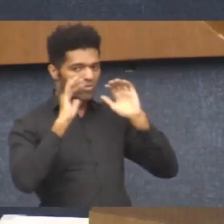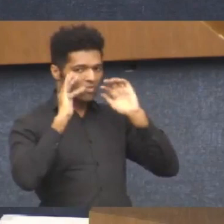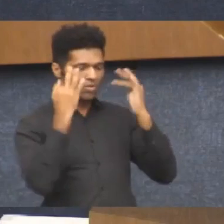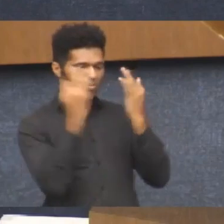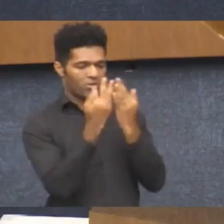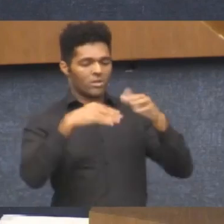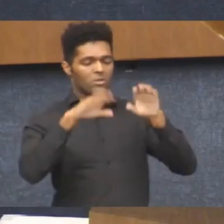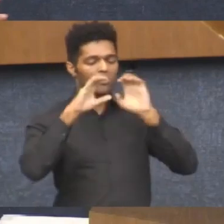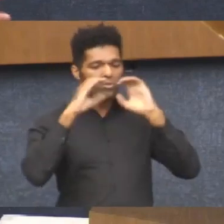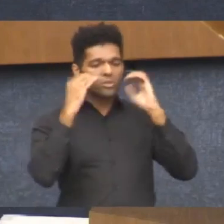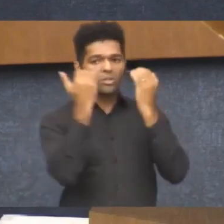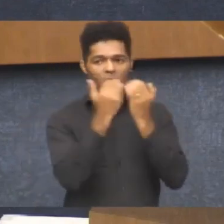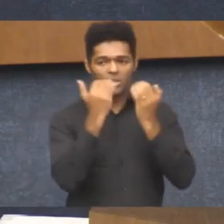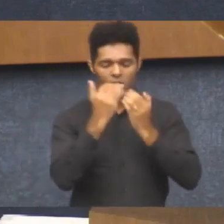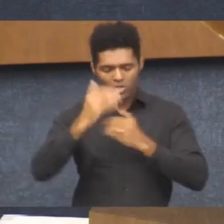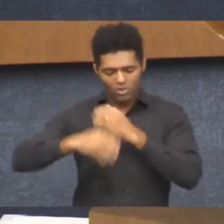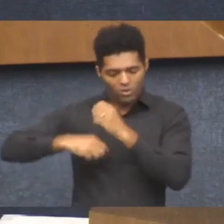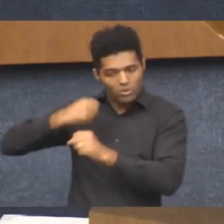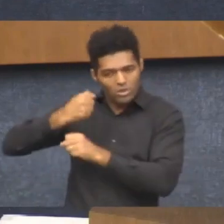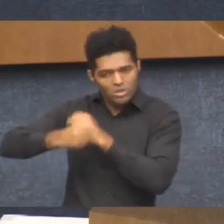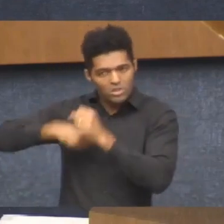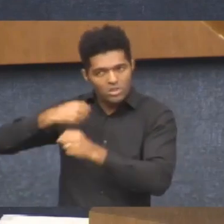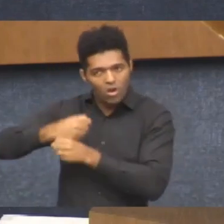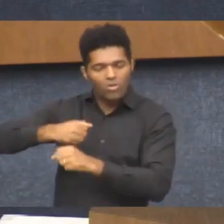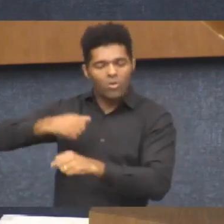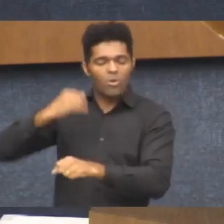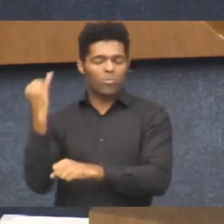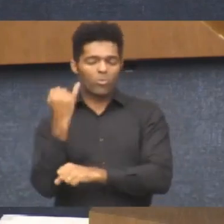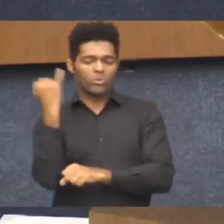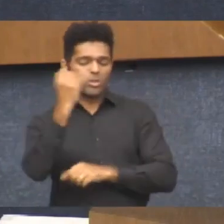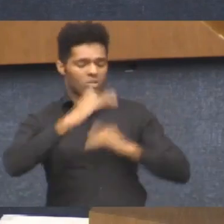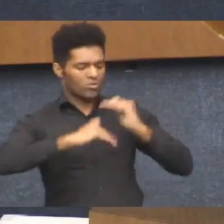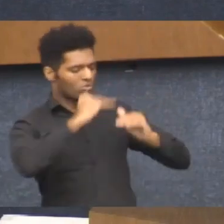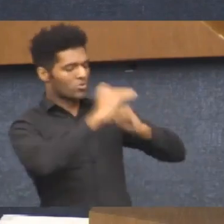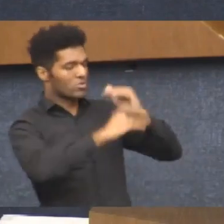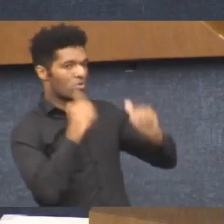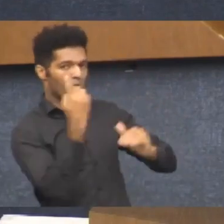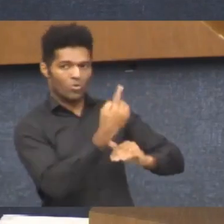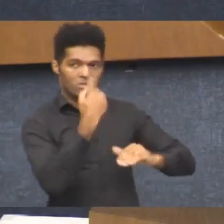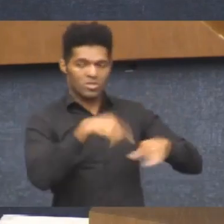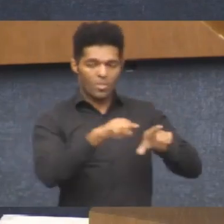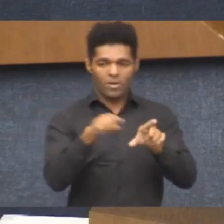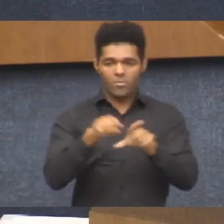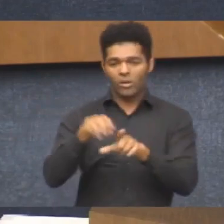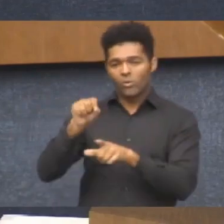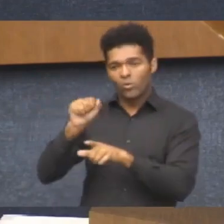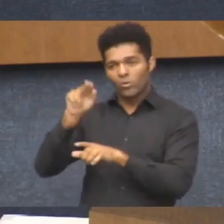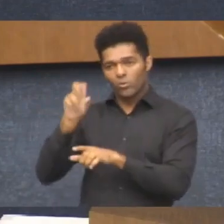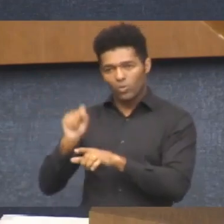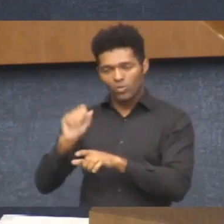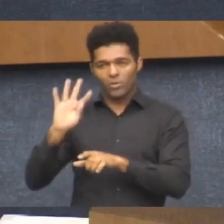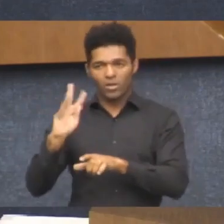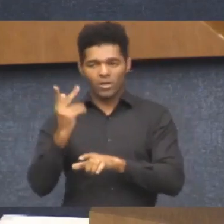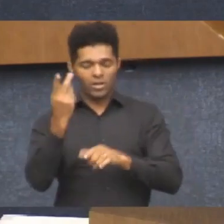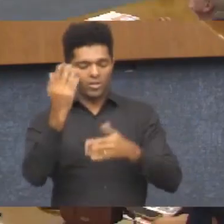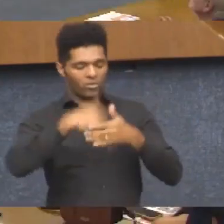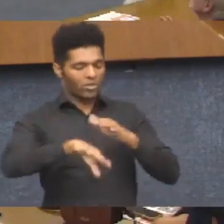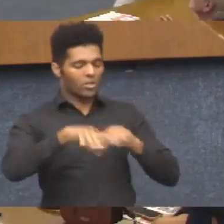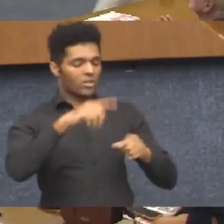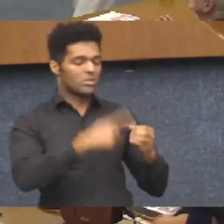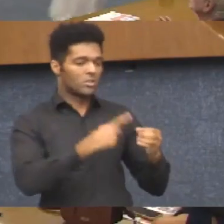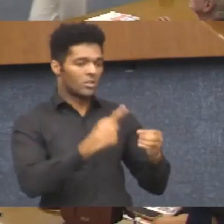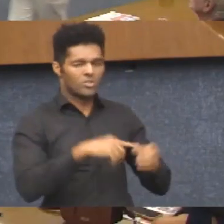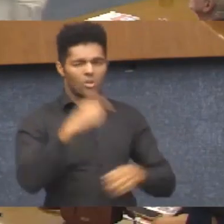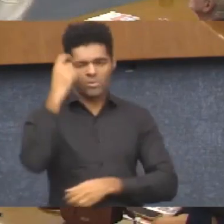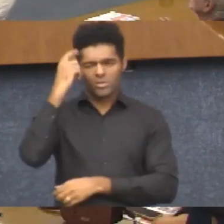anos, também tão importante, né, na construção nossa cotidiana aqui de Belo Horizonte, do SUS BH e da MFC aqui na cidade. E eu pensei